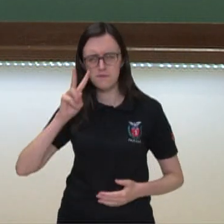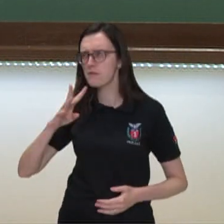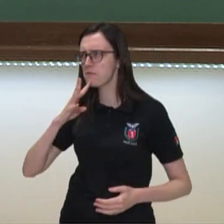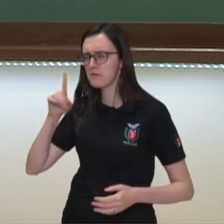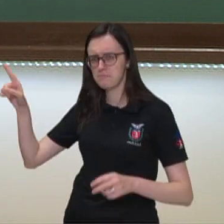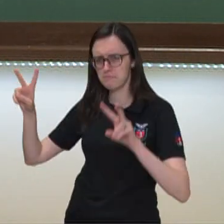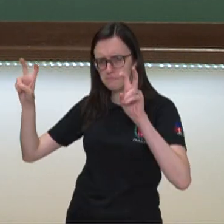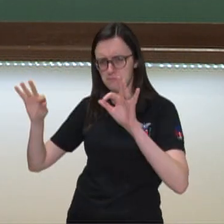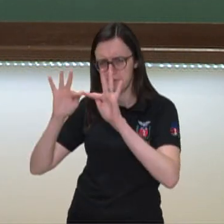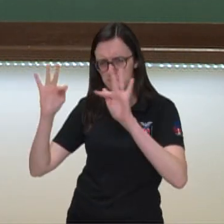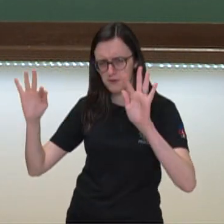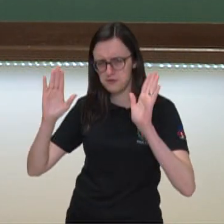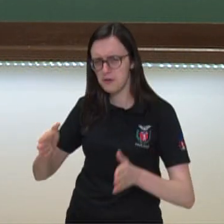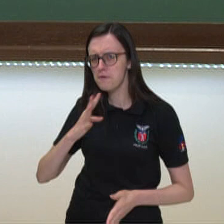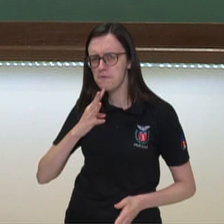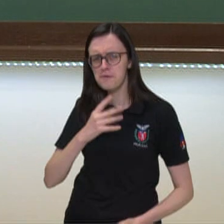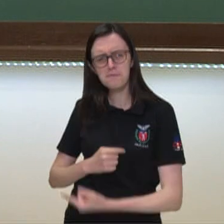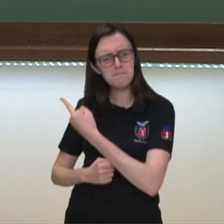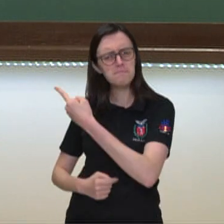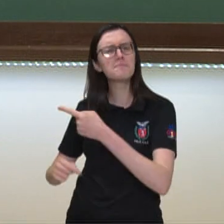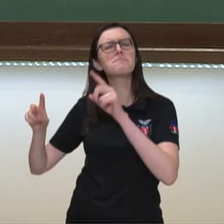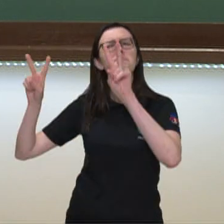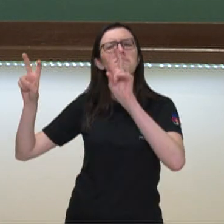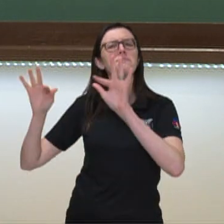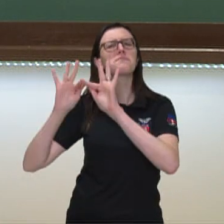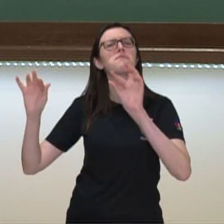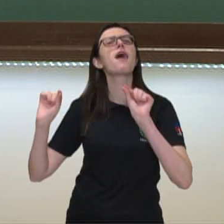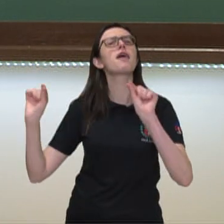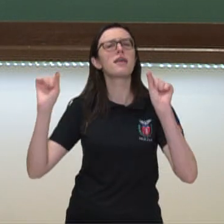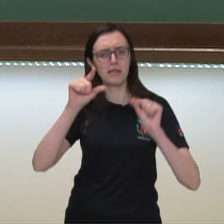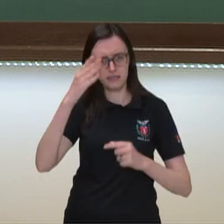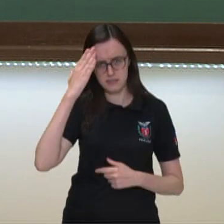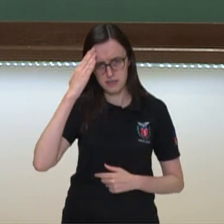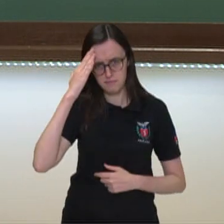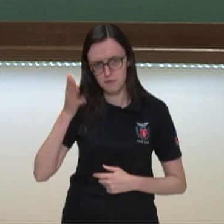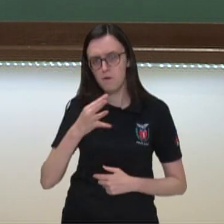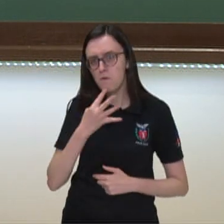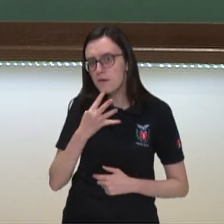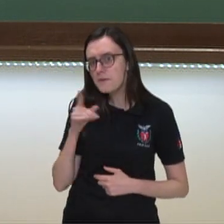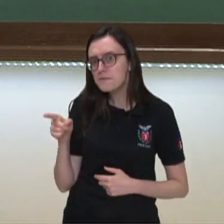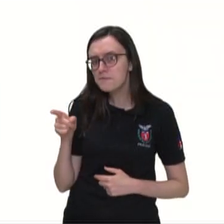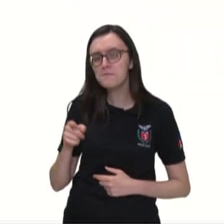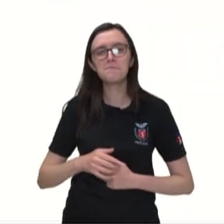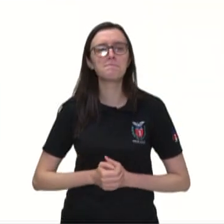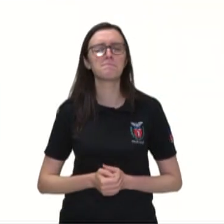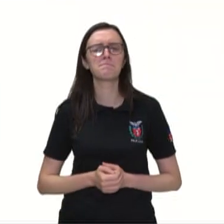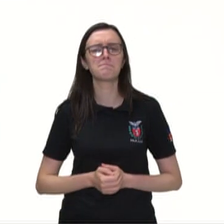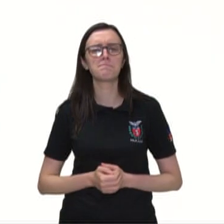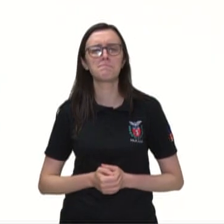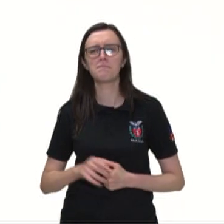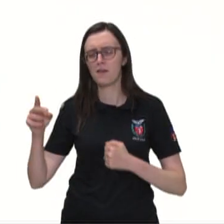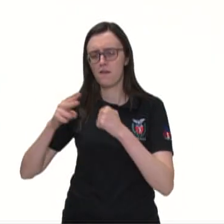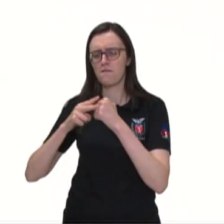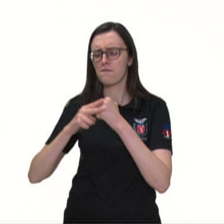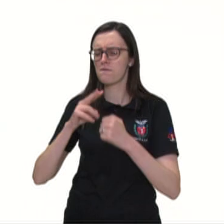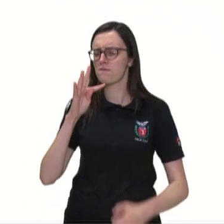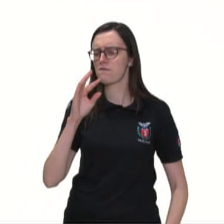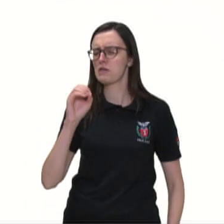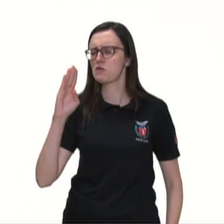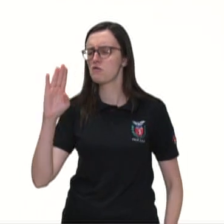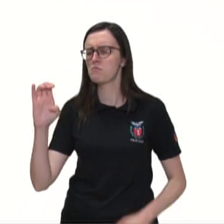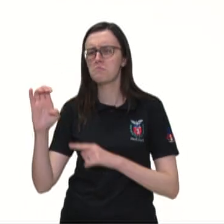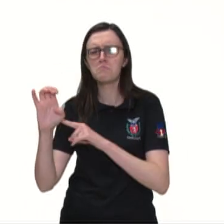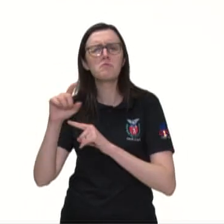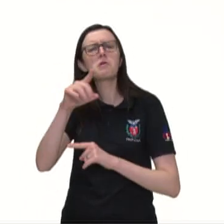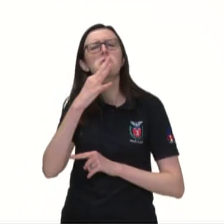dessa frase? Já conhece? Quem fala essa frase? Conhece? Já ouviu falar? E esse verbo to be, o que você